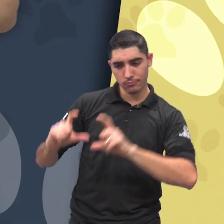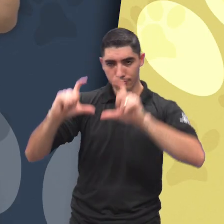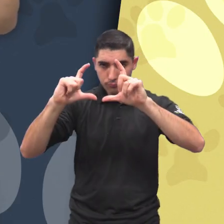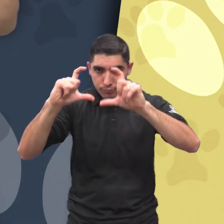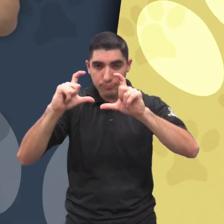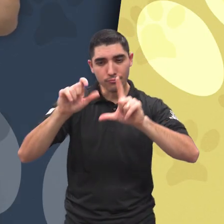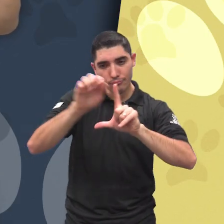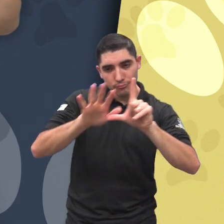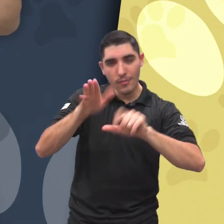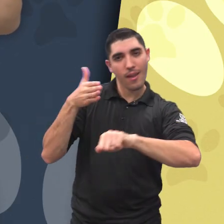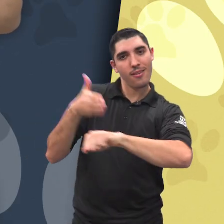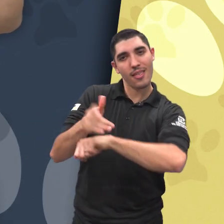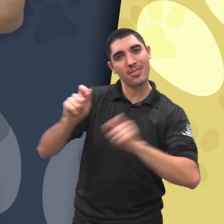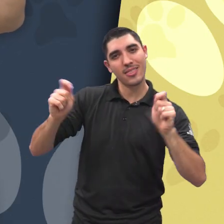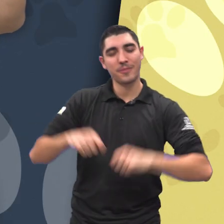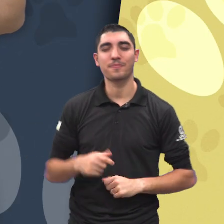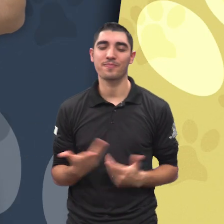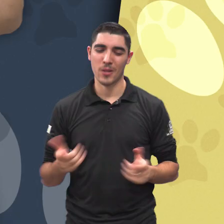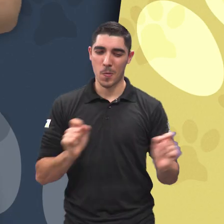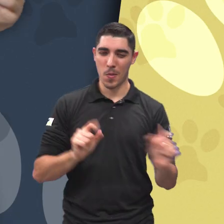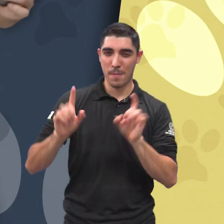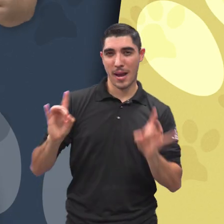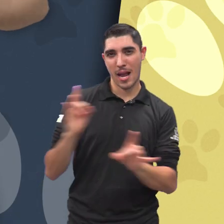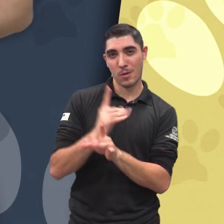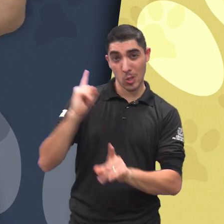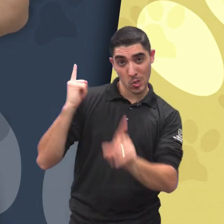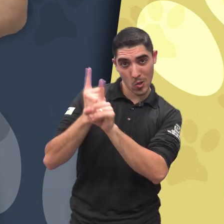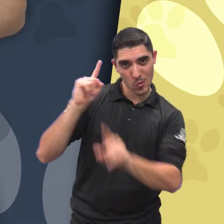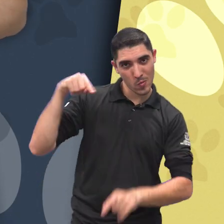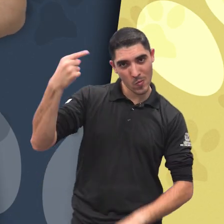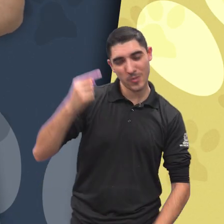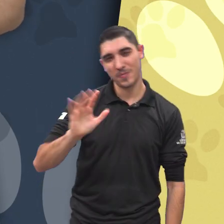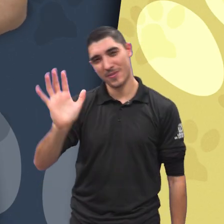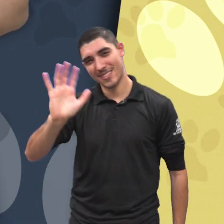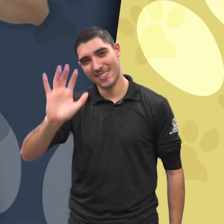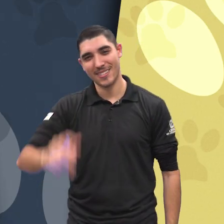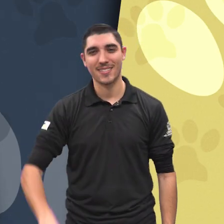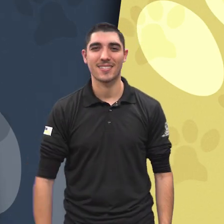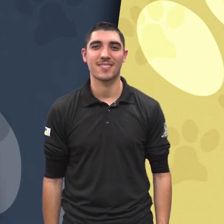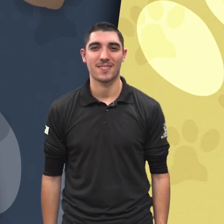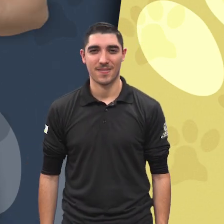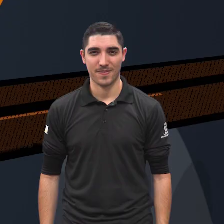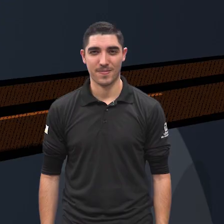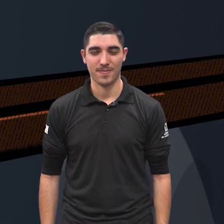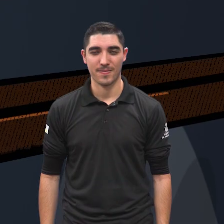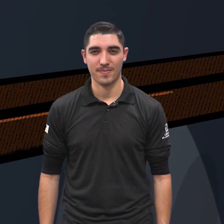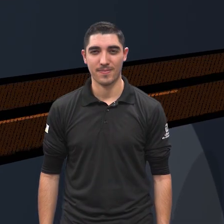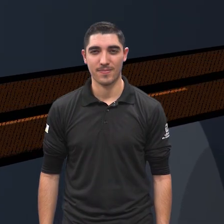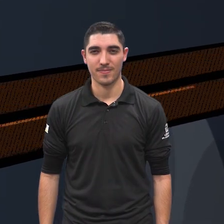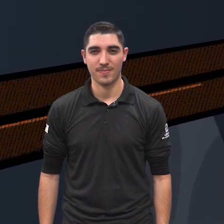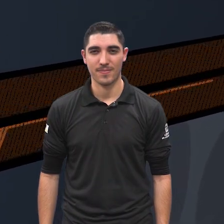seu celular para este QR Code que está aqui na tela. Eu fico por aqui, galera. Até o próximo Galeria Pet. Tchau.